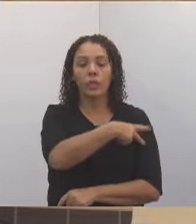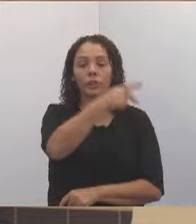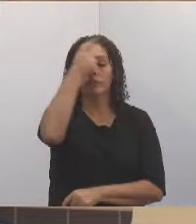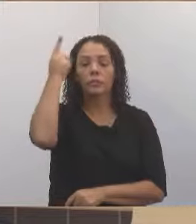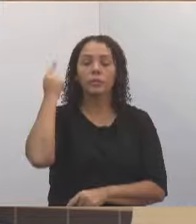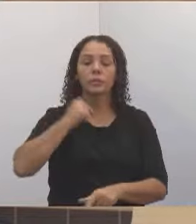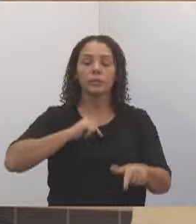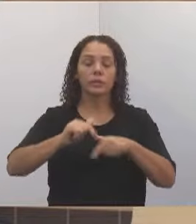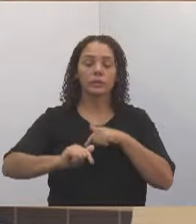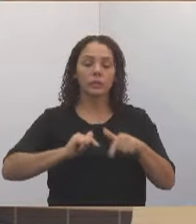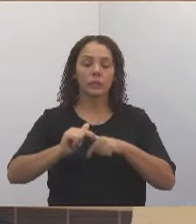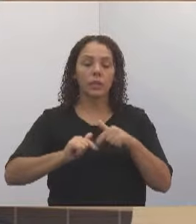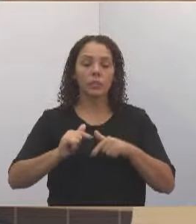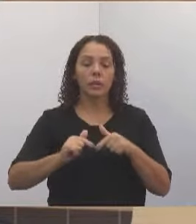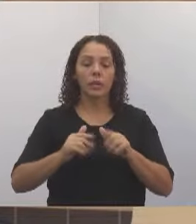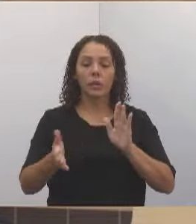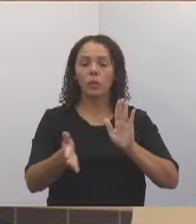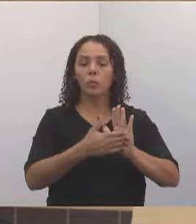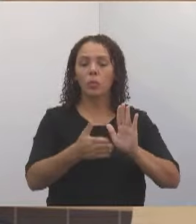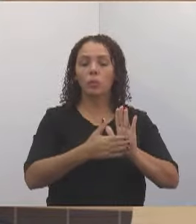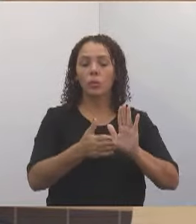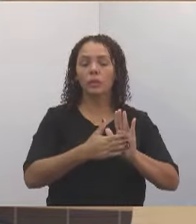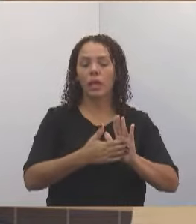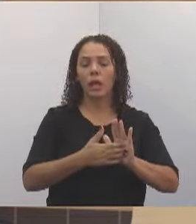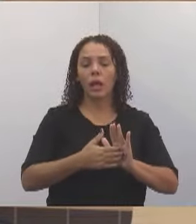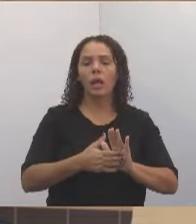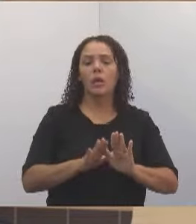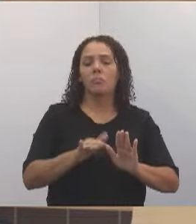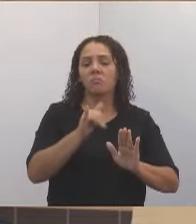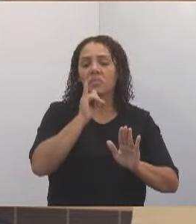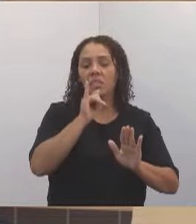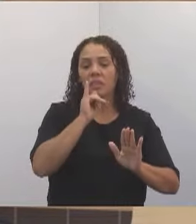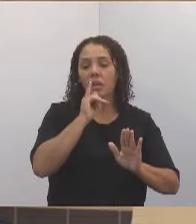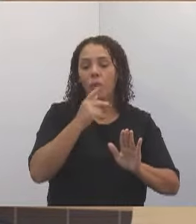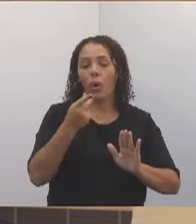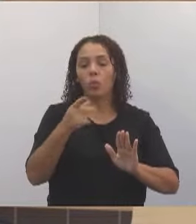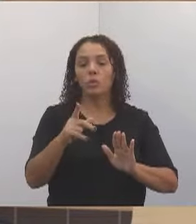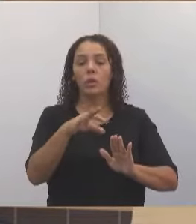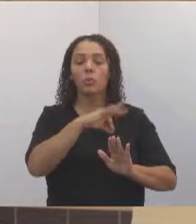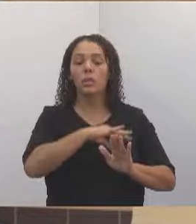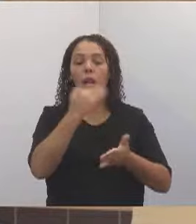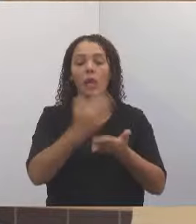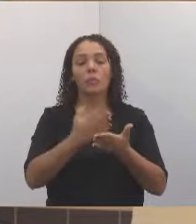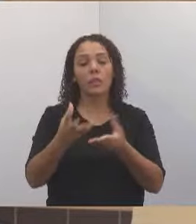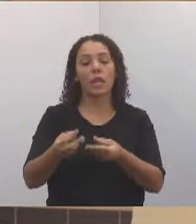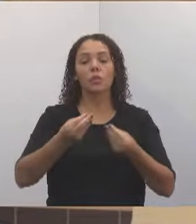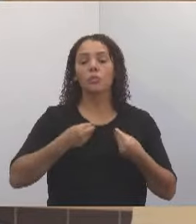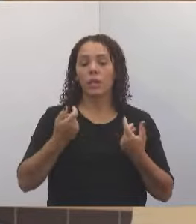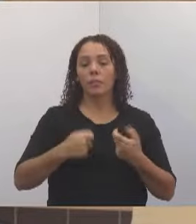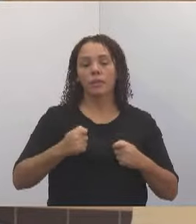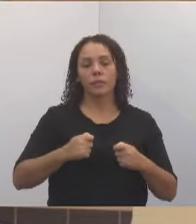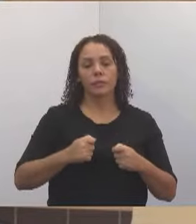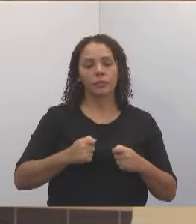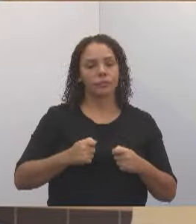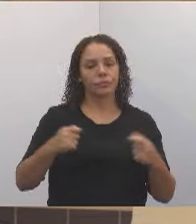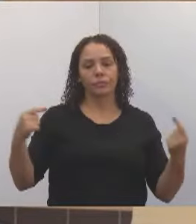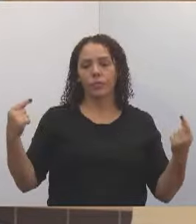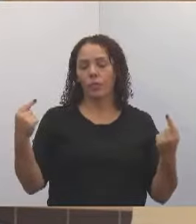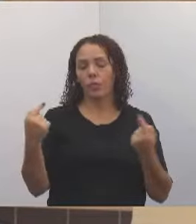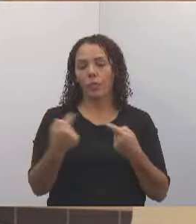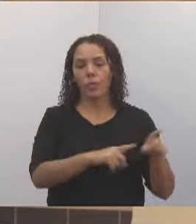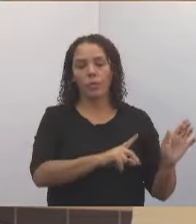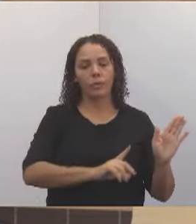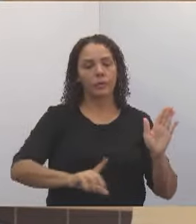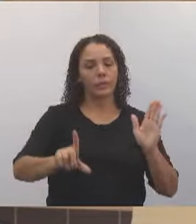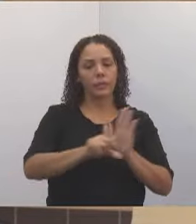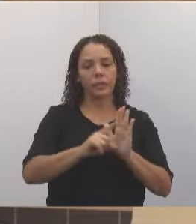trabalhador propusesse a ele o repasse de metade do seu salário, ilícito, não há